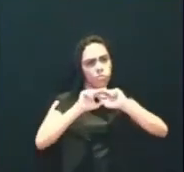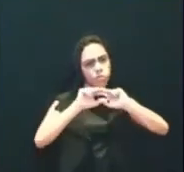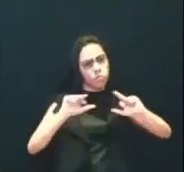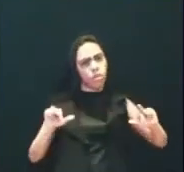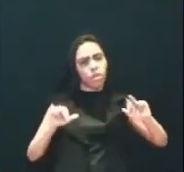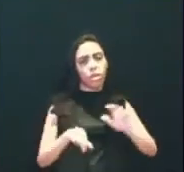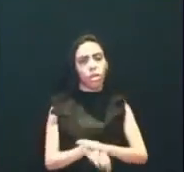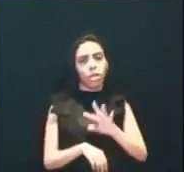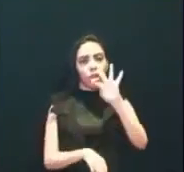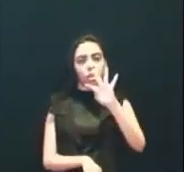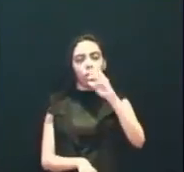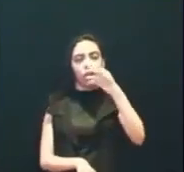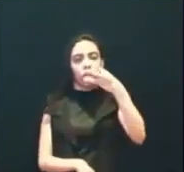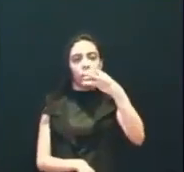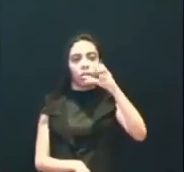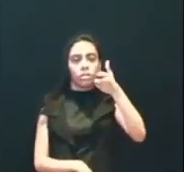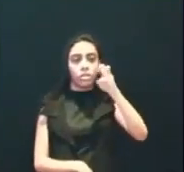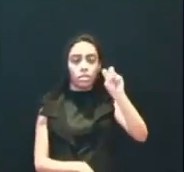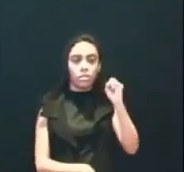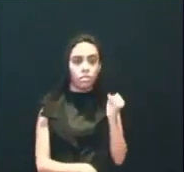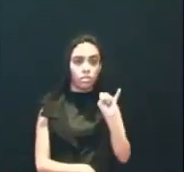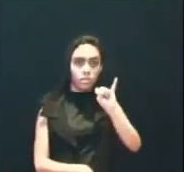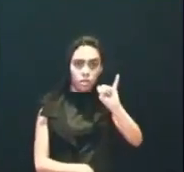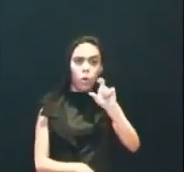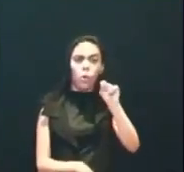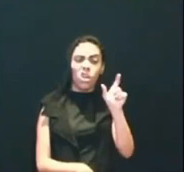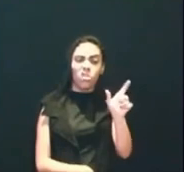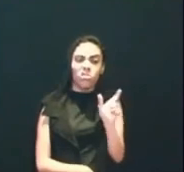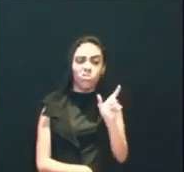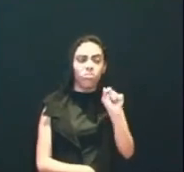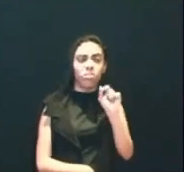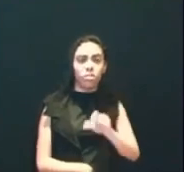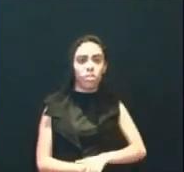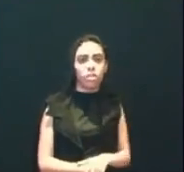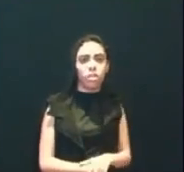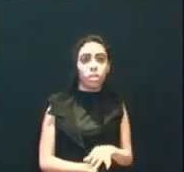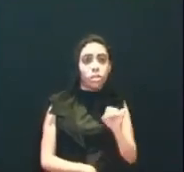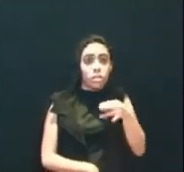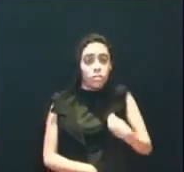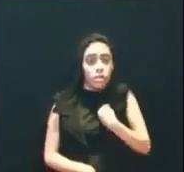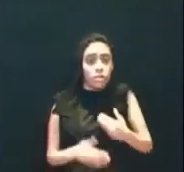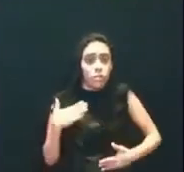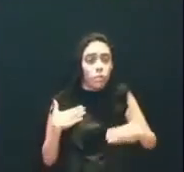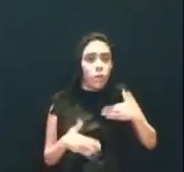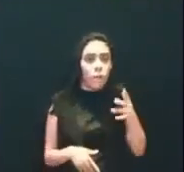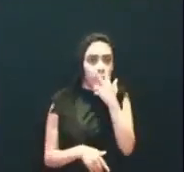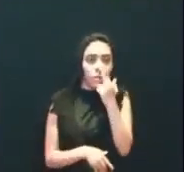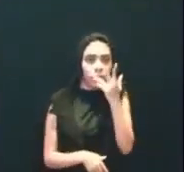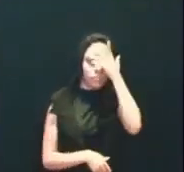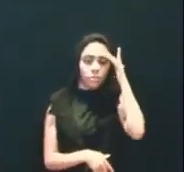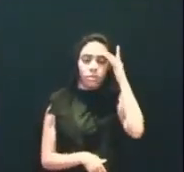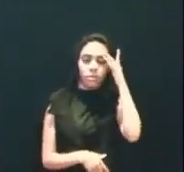a T315I. Essa T315I, quando ela está presente, o paciente ele não